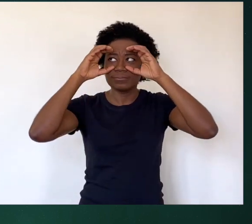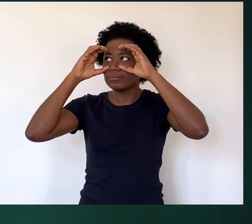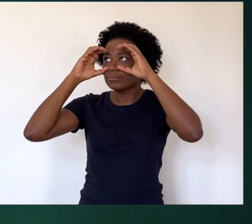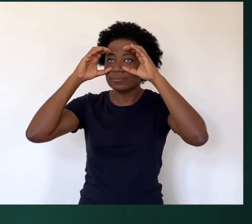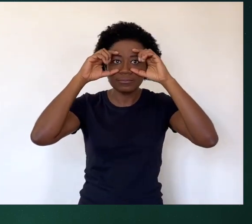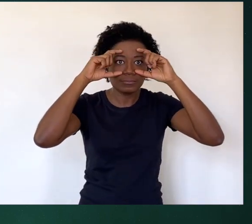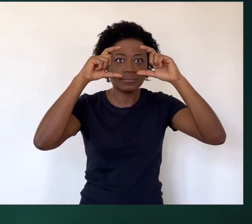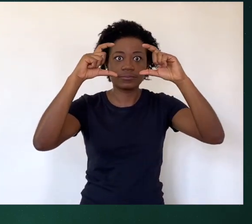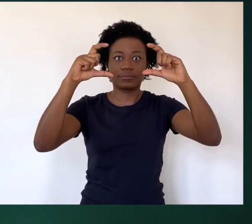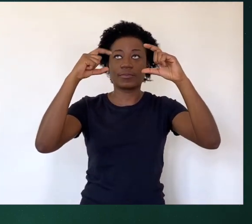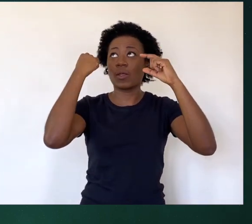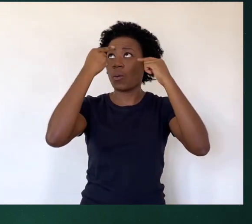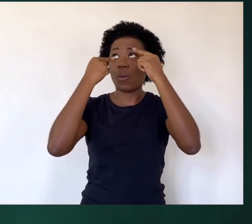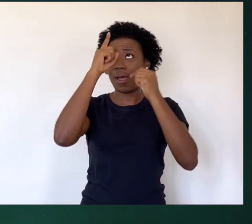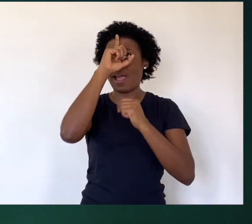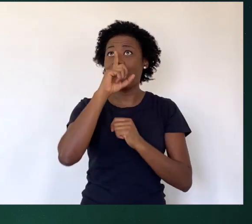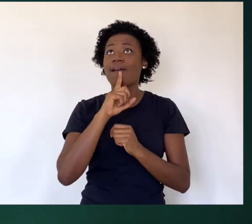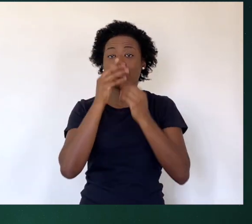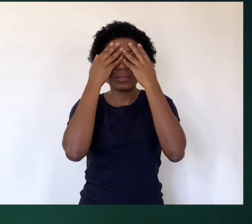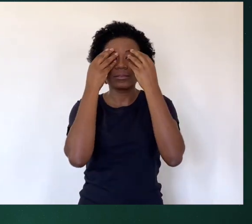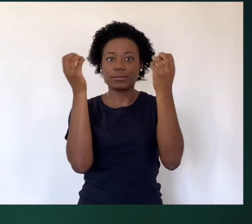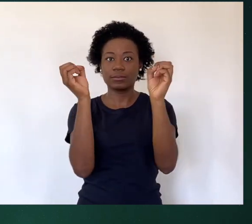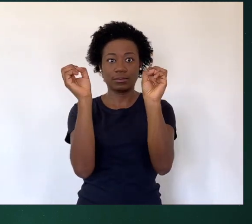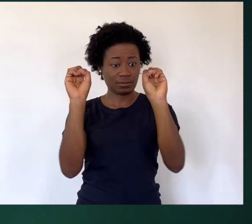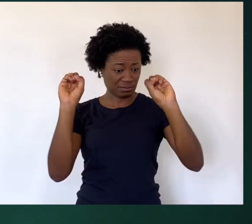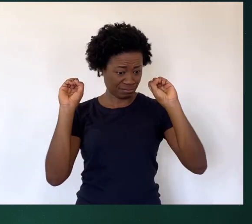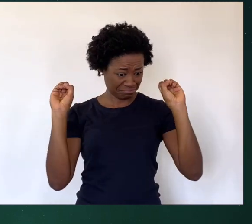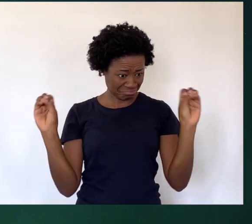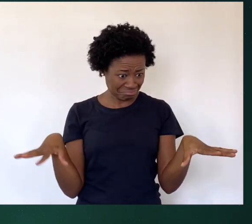Vão embora, grandes olhos amarelos.